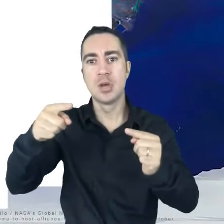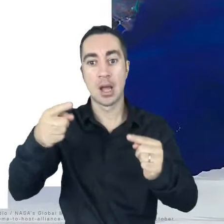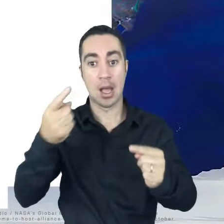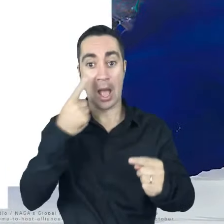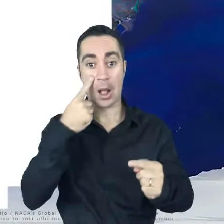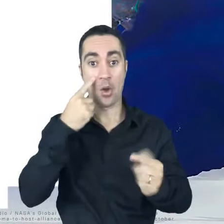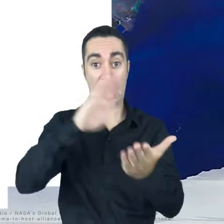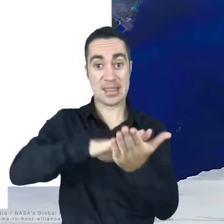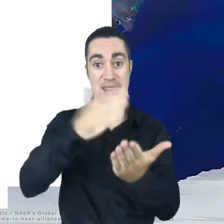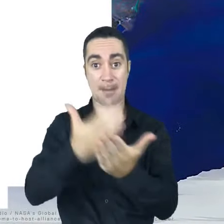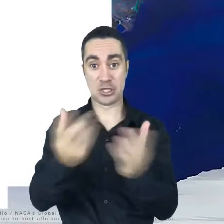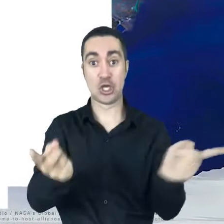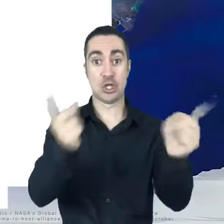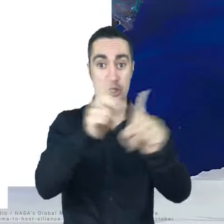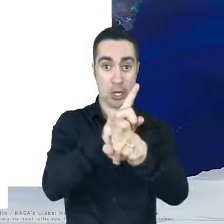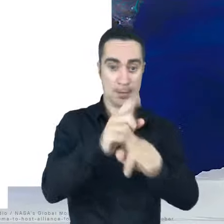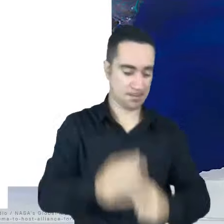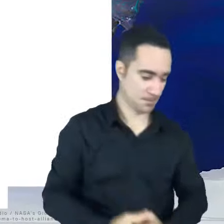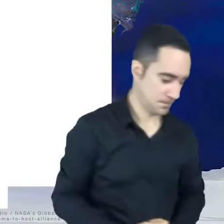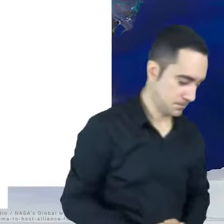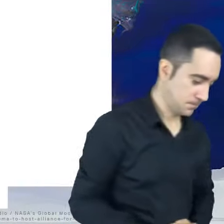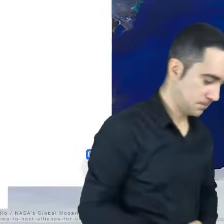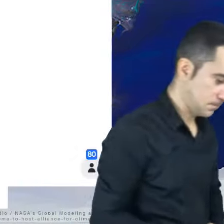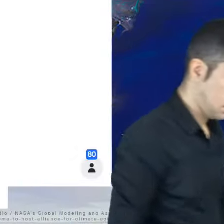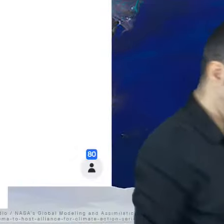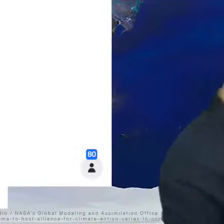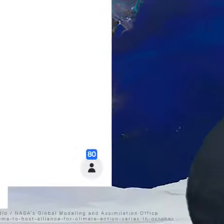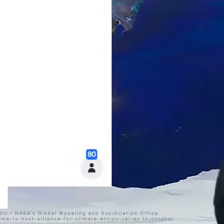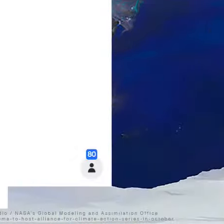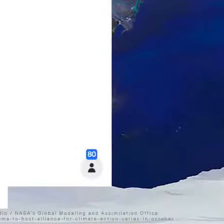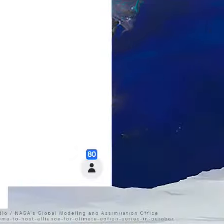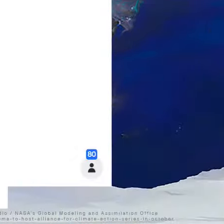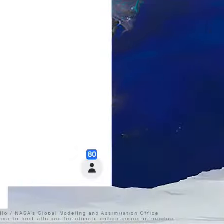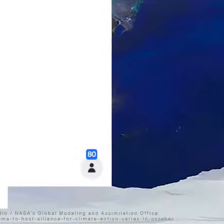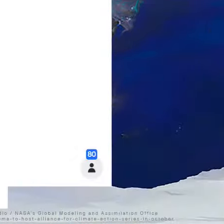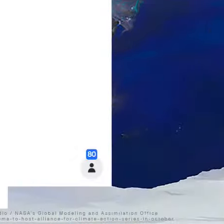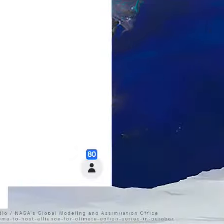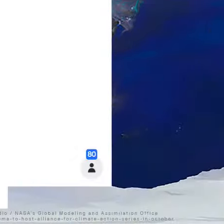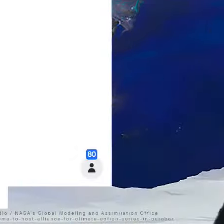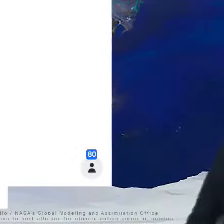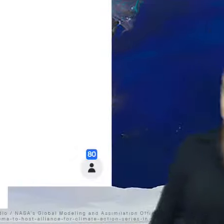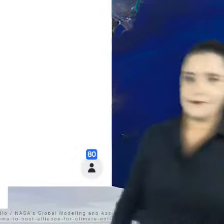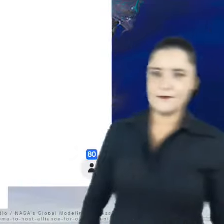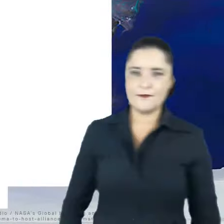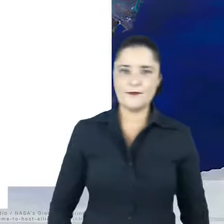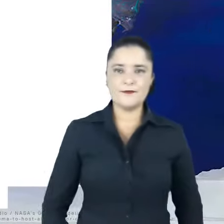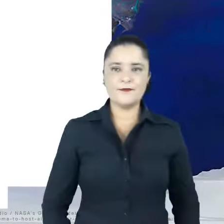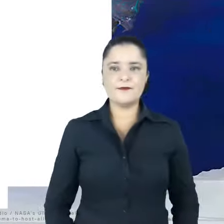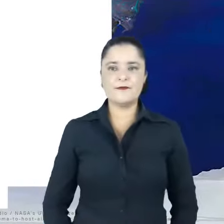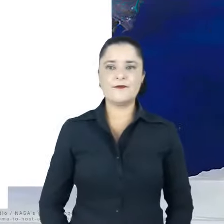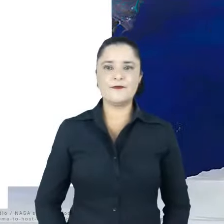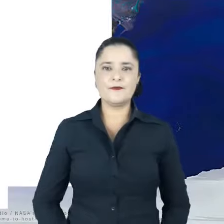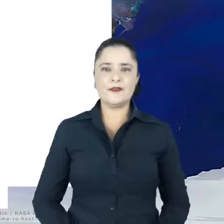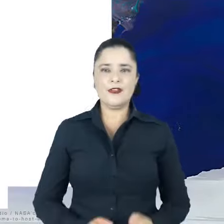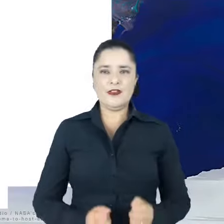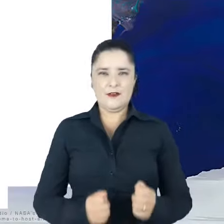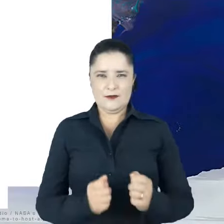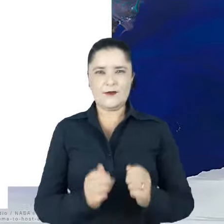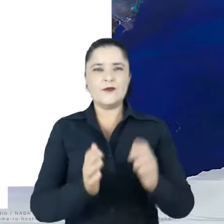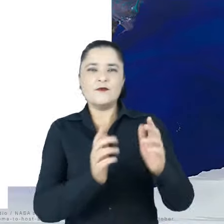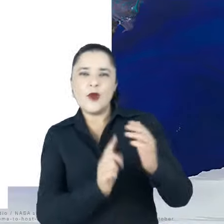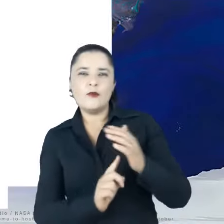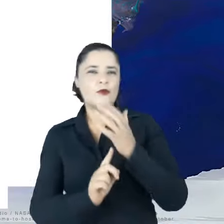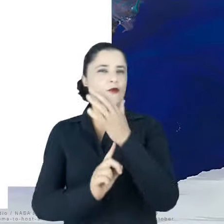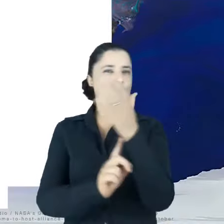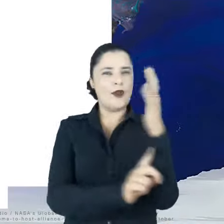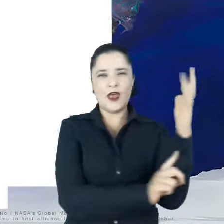aqui. Olha, tivemos eliminação de matamento de florestas até 2030, em primeiro lugar. Em segundo, a questão